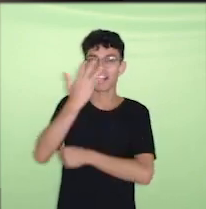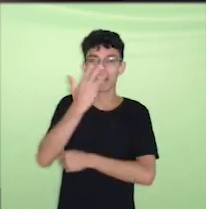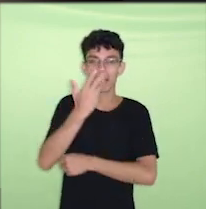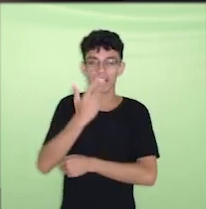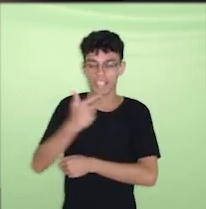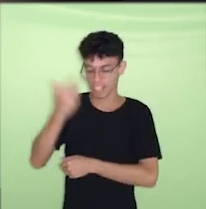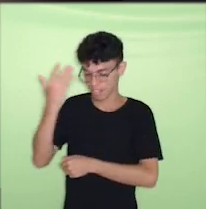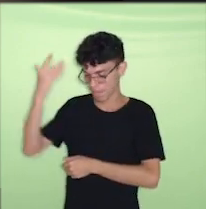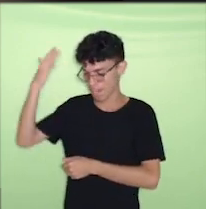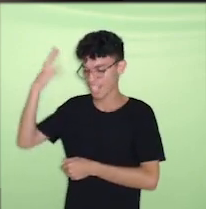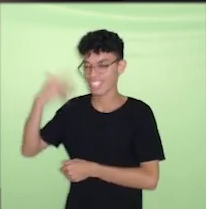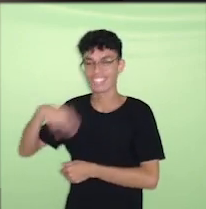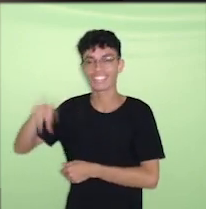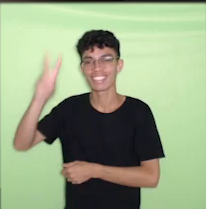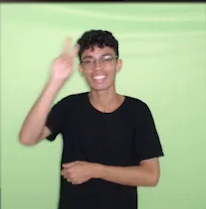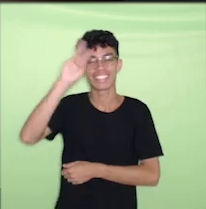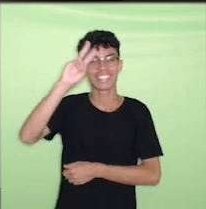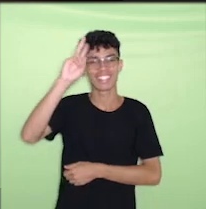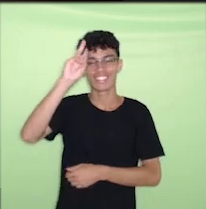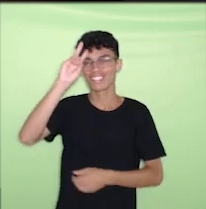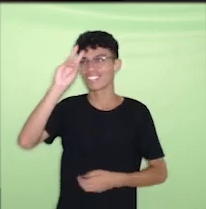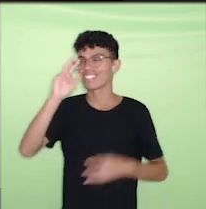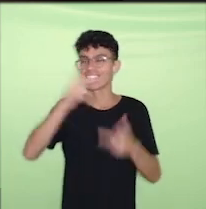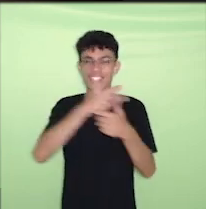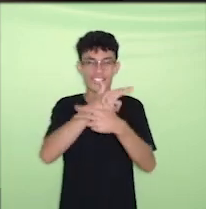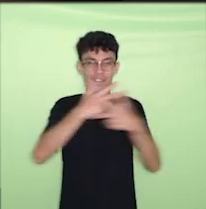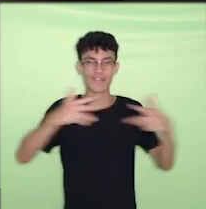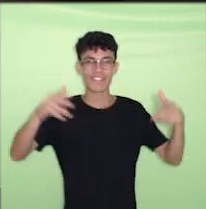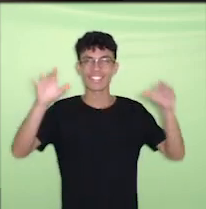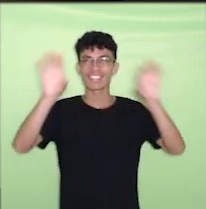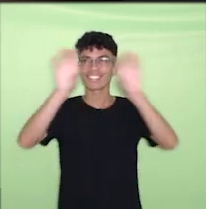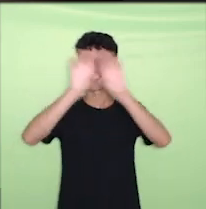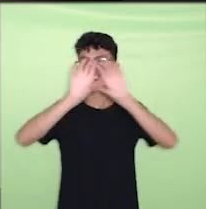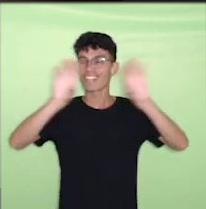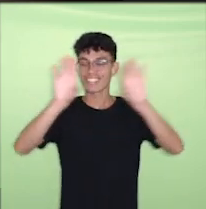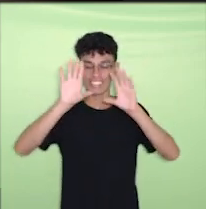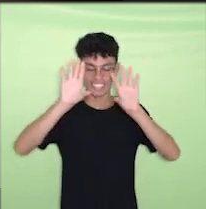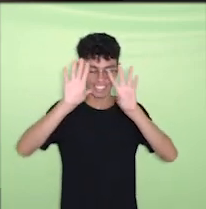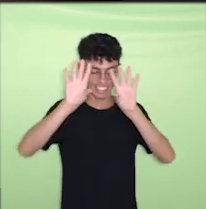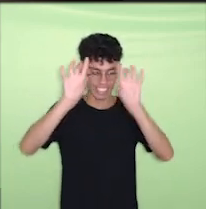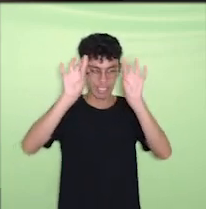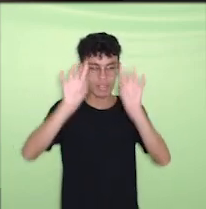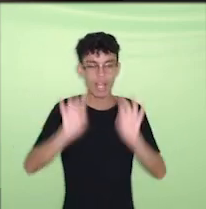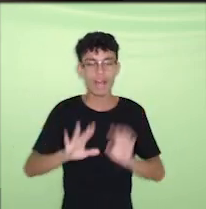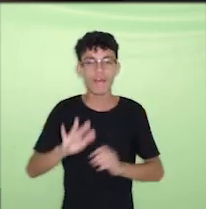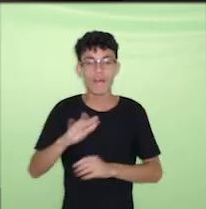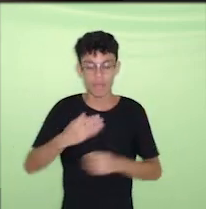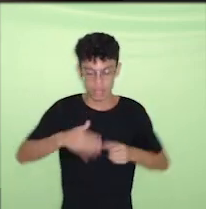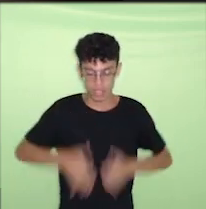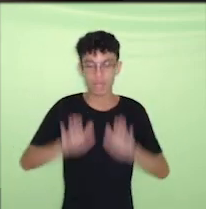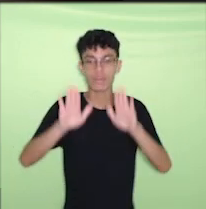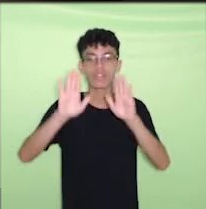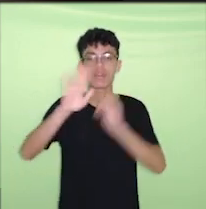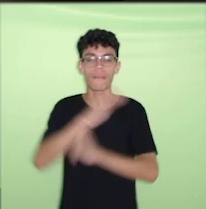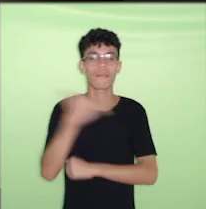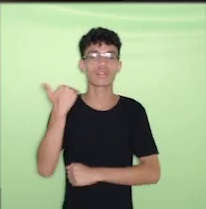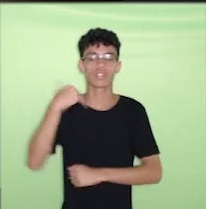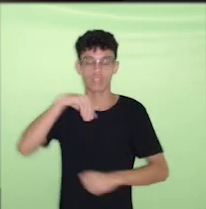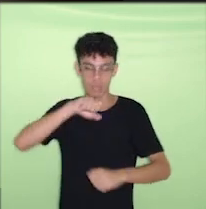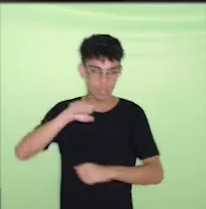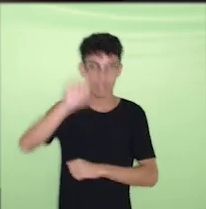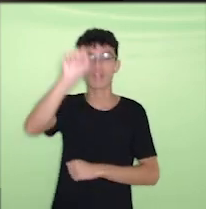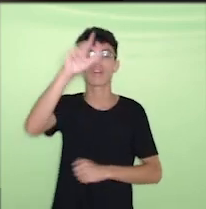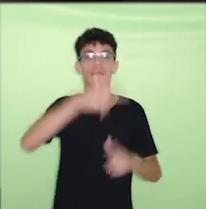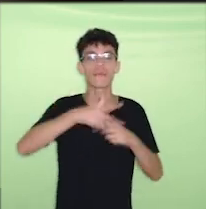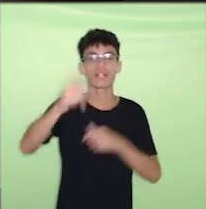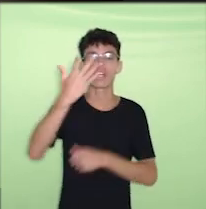refaz. A comoção divina não tem nome. O nascimento. A morte. O martírio do herói.